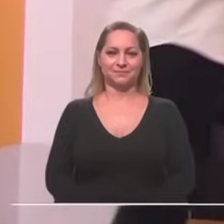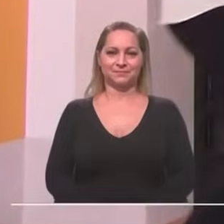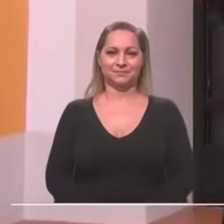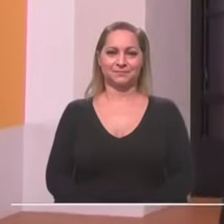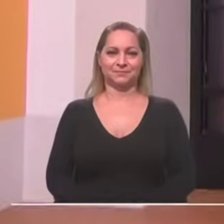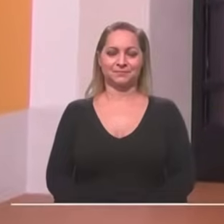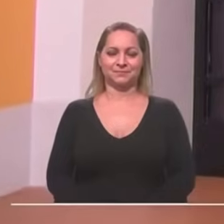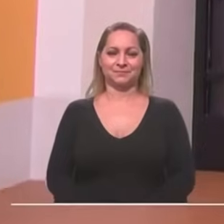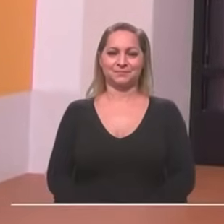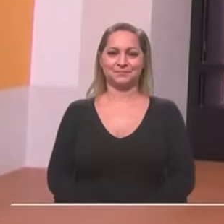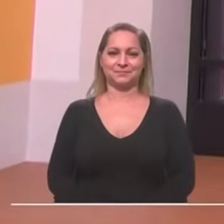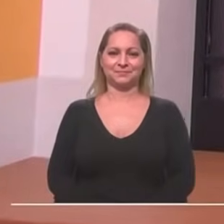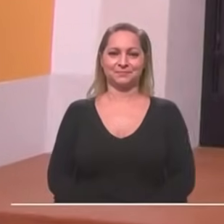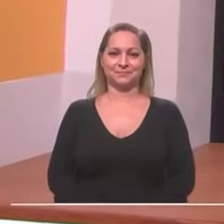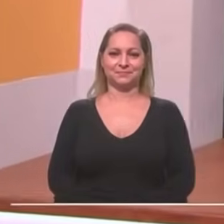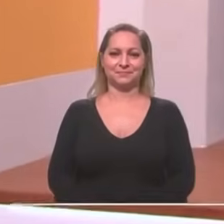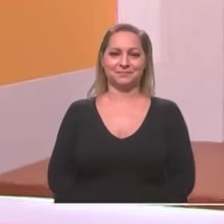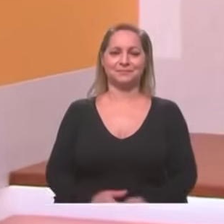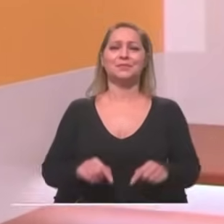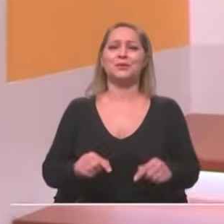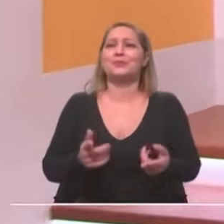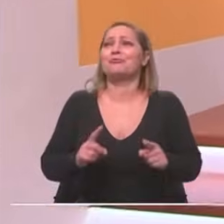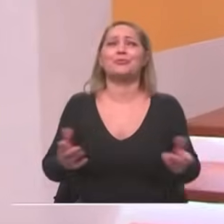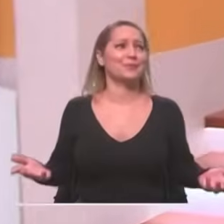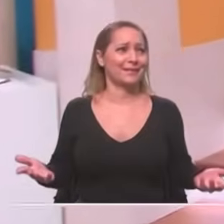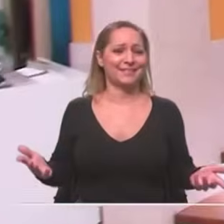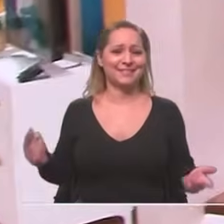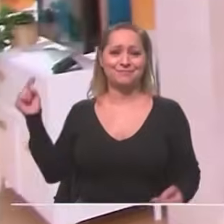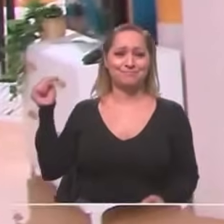Oh, eu não sabia. Meu Deus. Isto que é o quê? Não